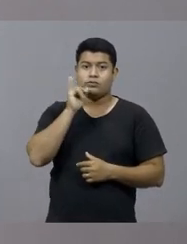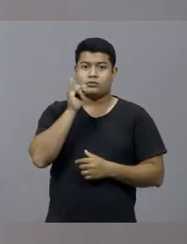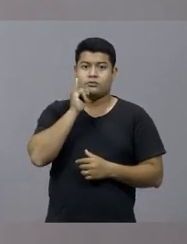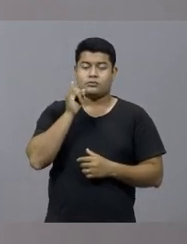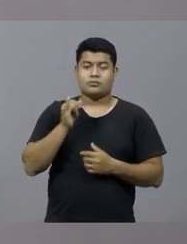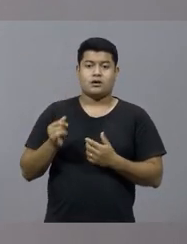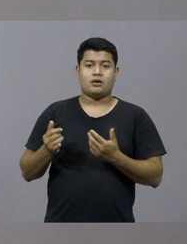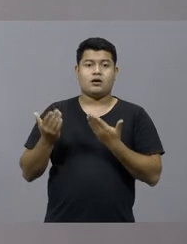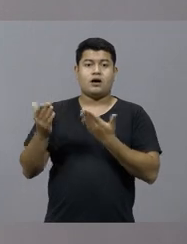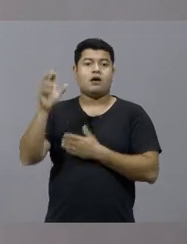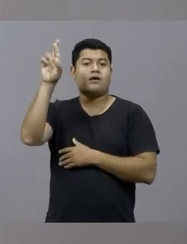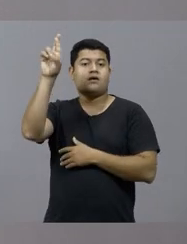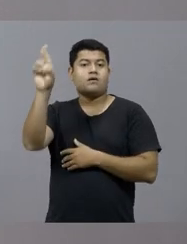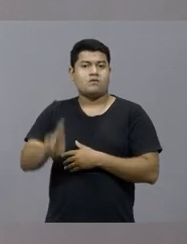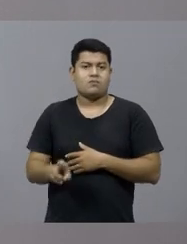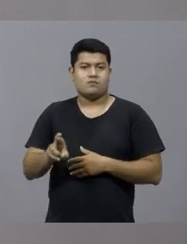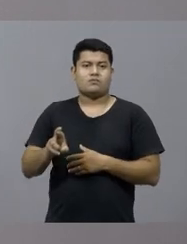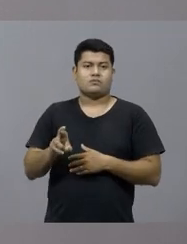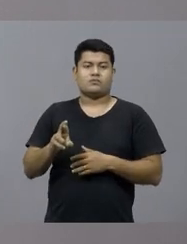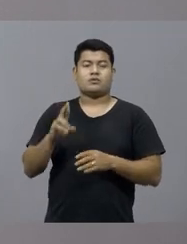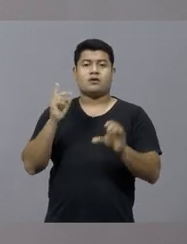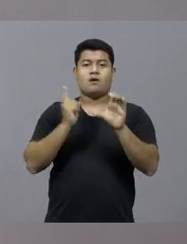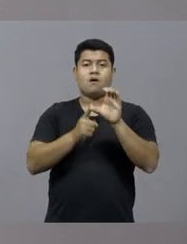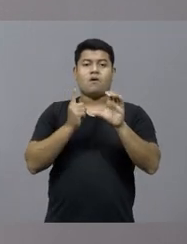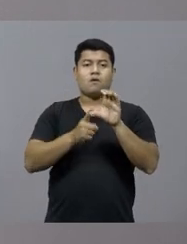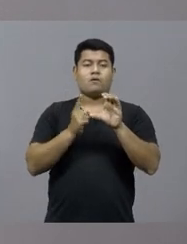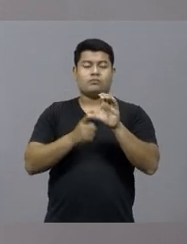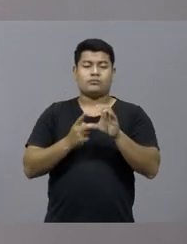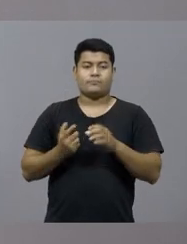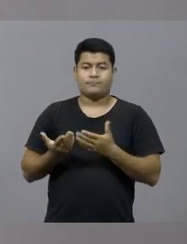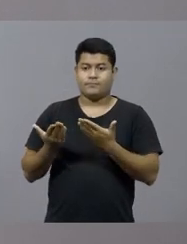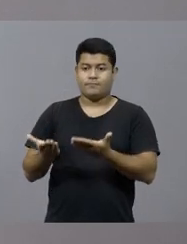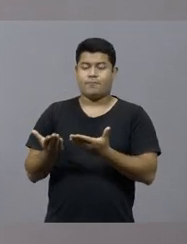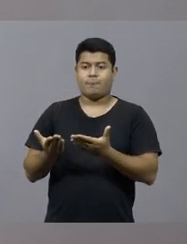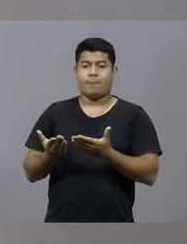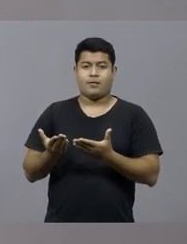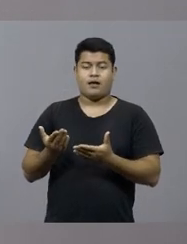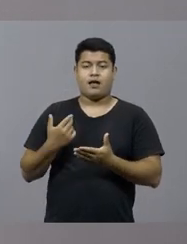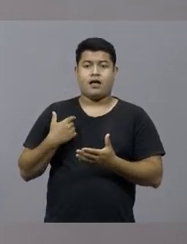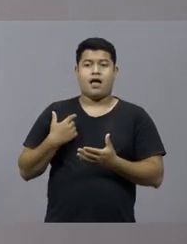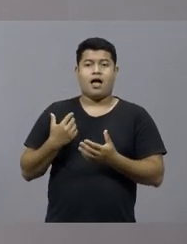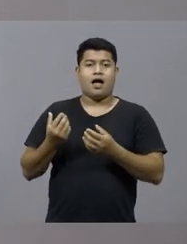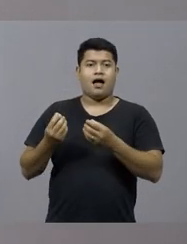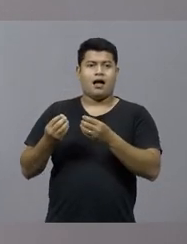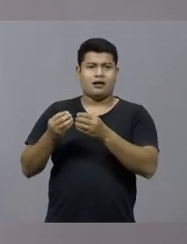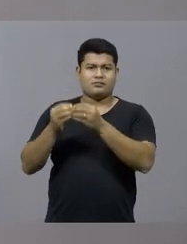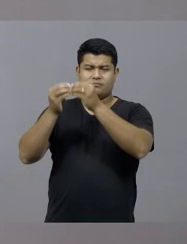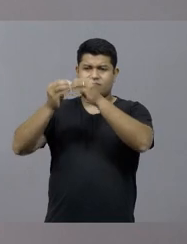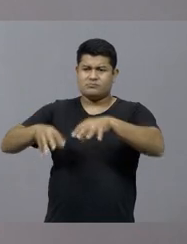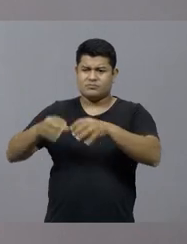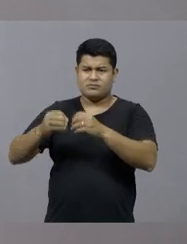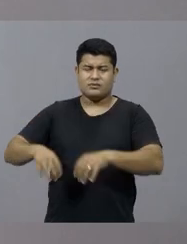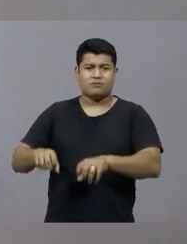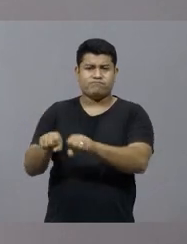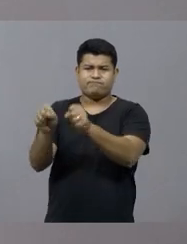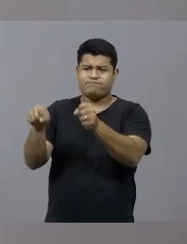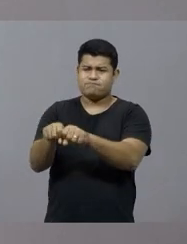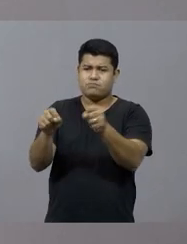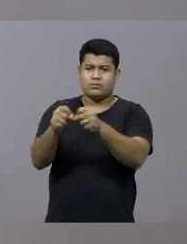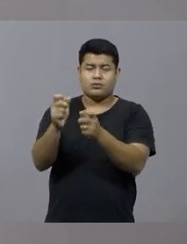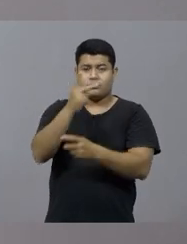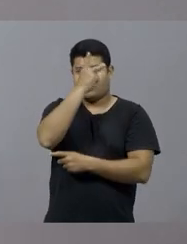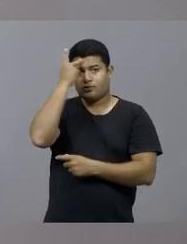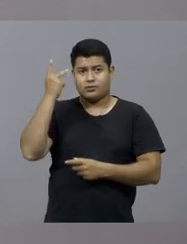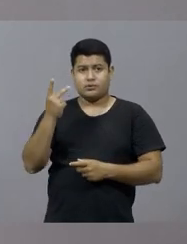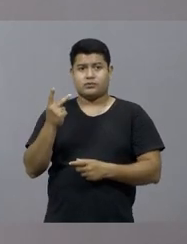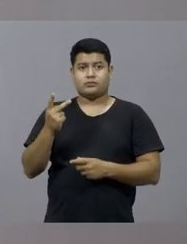comunista. Não somente o próprio governo comunista desumanizava as pessoas antes de executá-las, como a gente tem também um